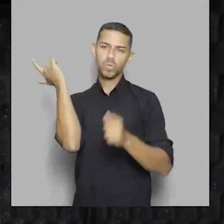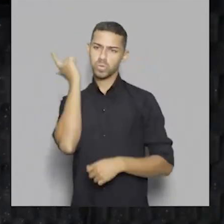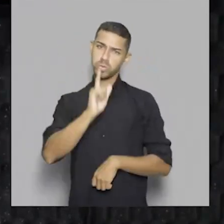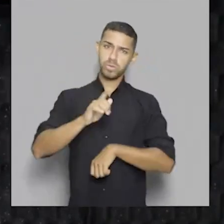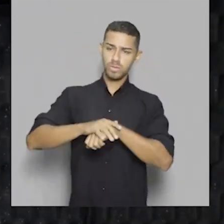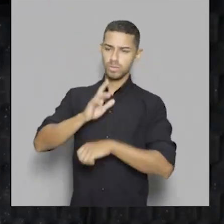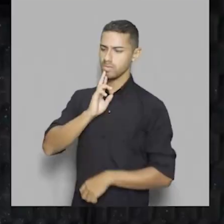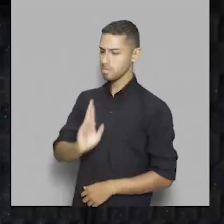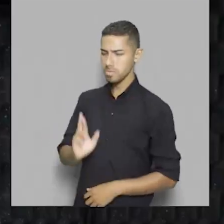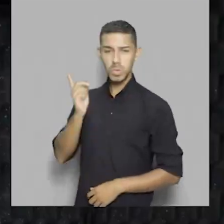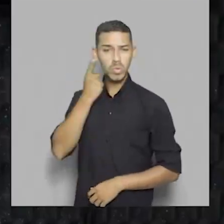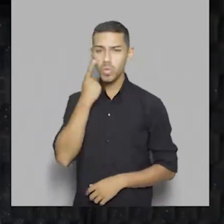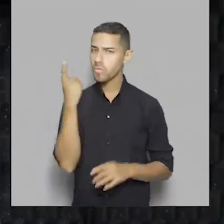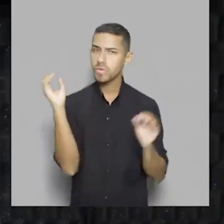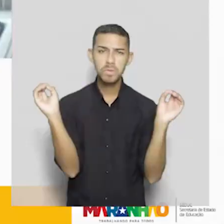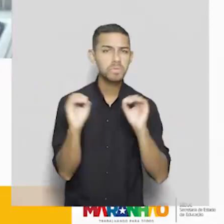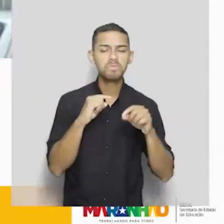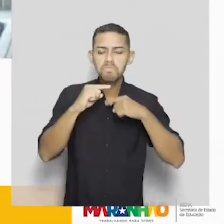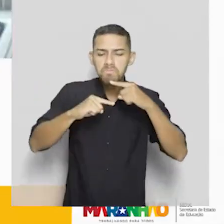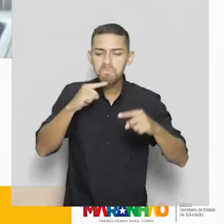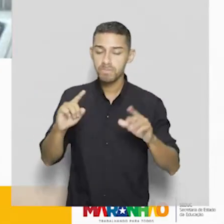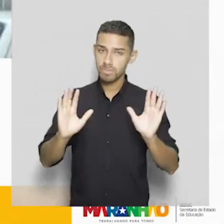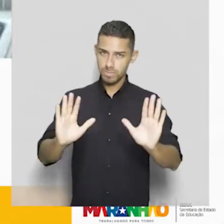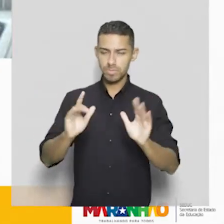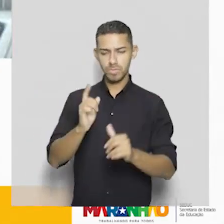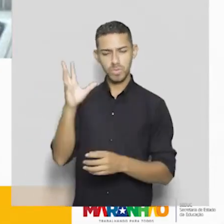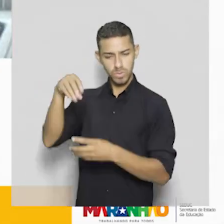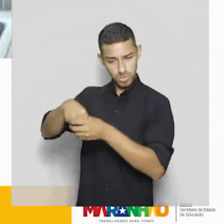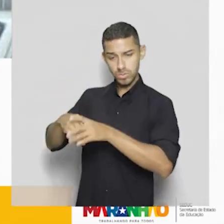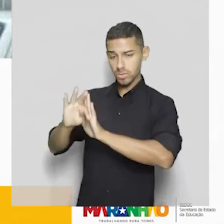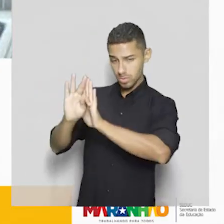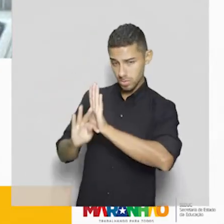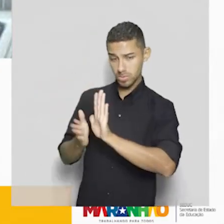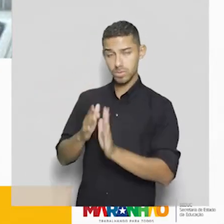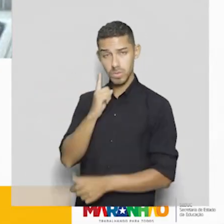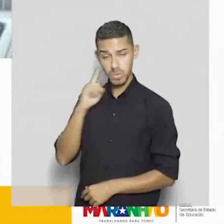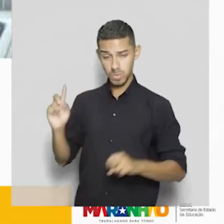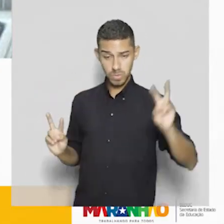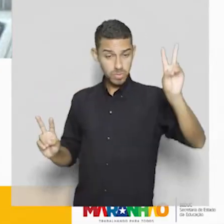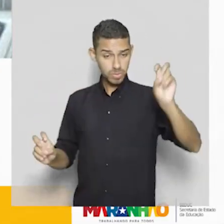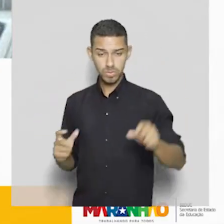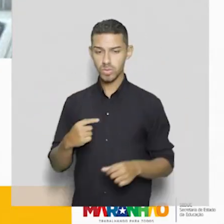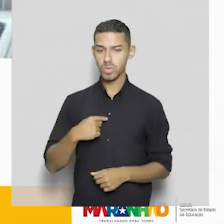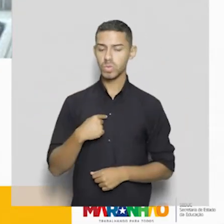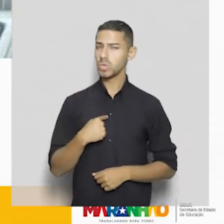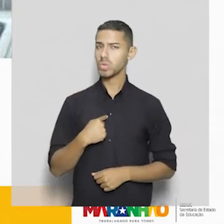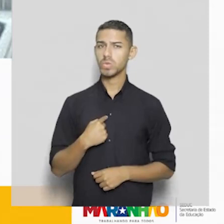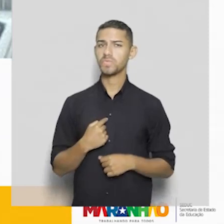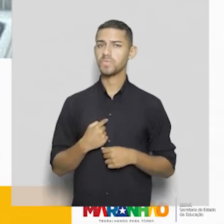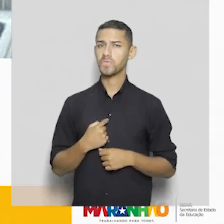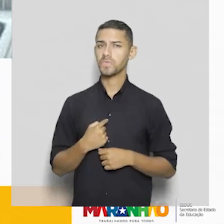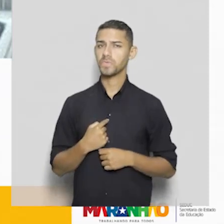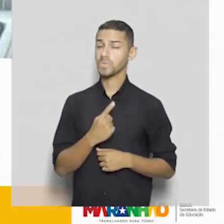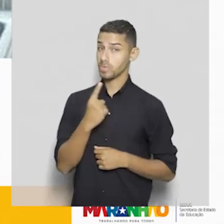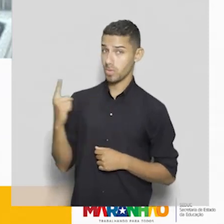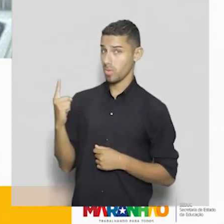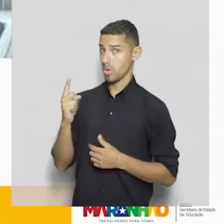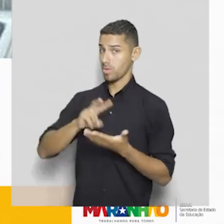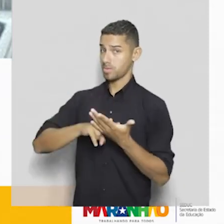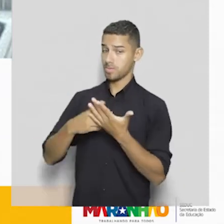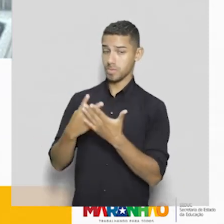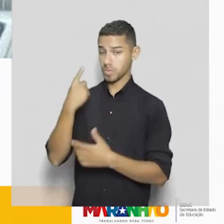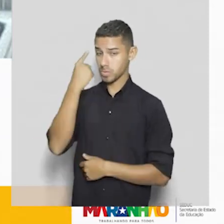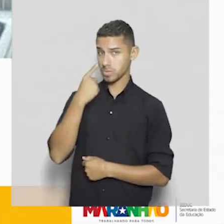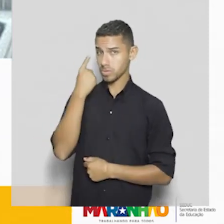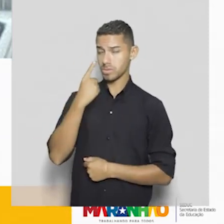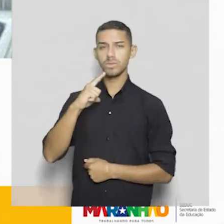ficar sem dúvidas nenhuma. Então, eu tenho aqui, no supe que poner-me e me puse feliz. Então,